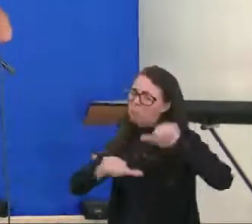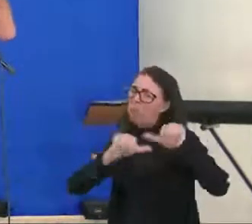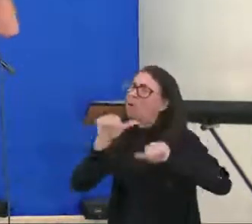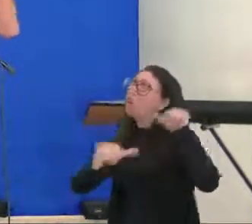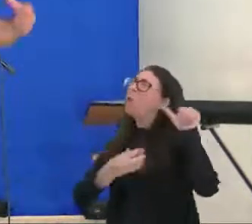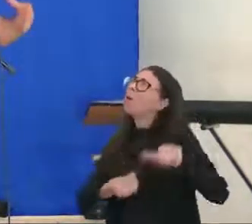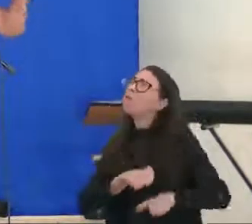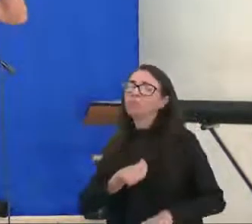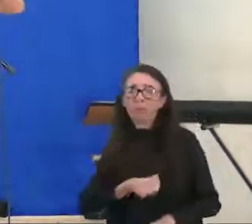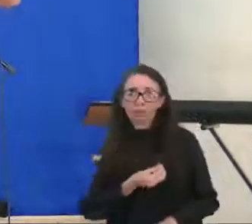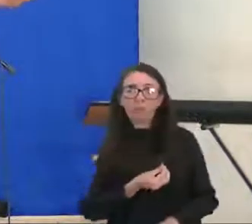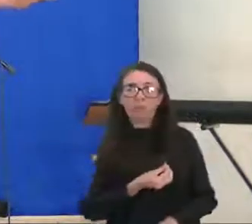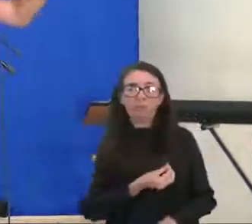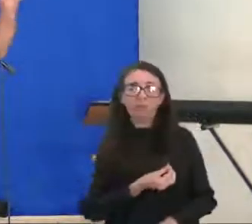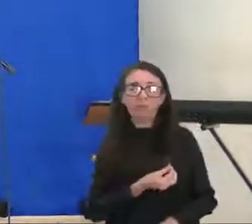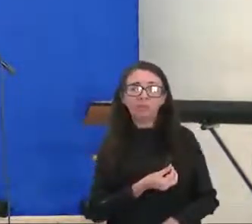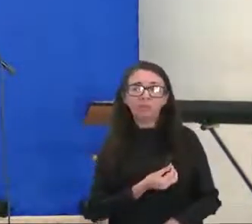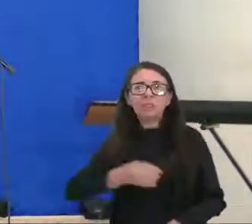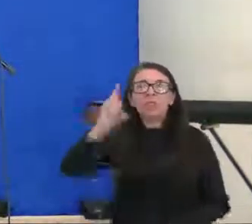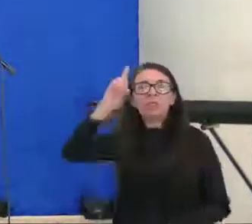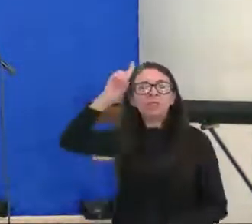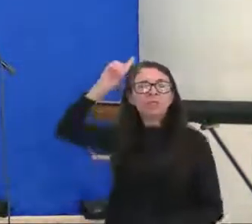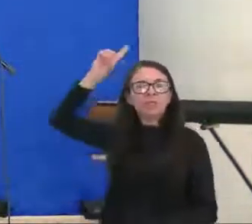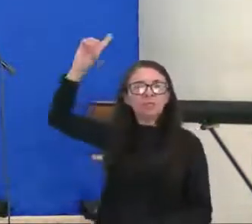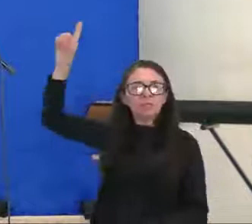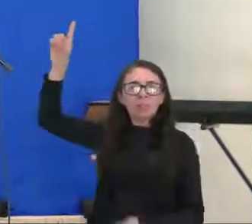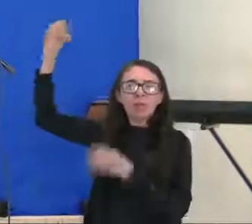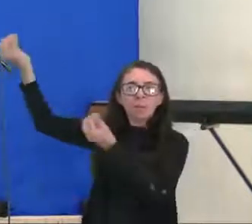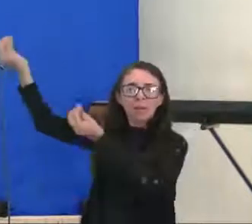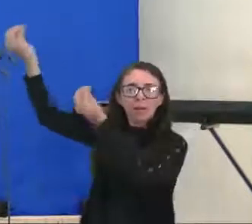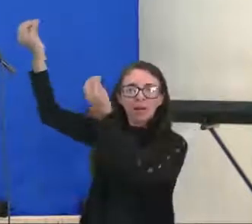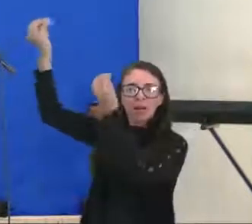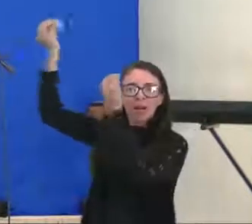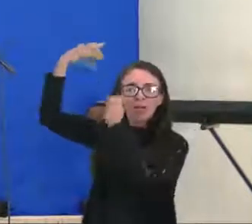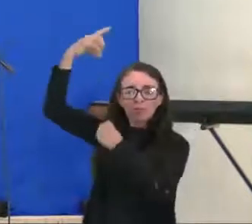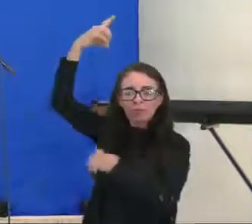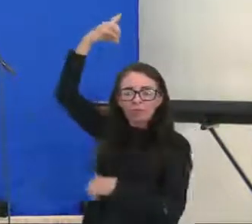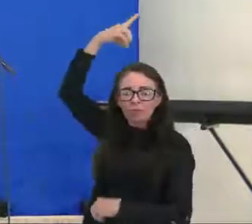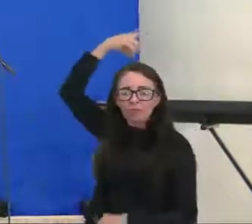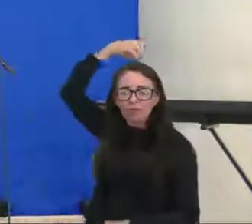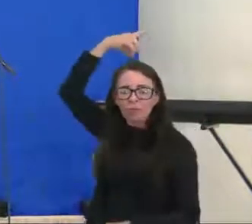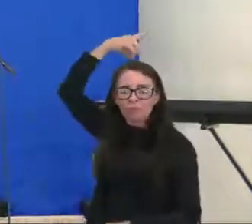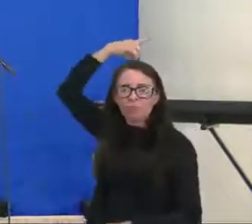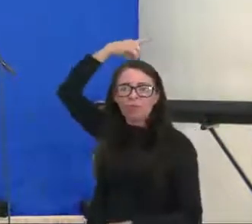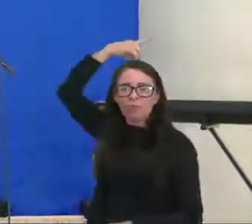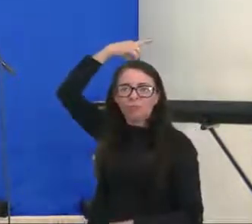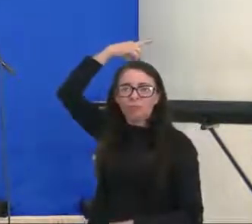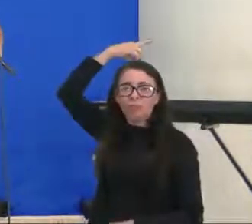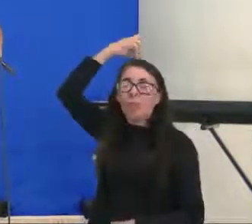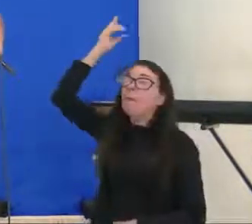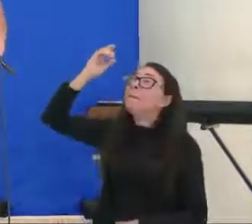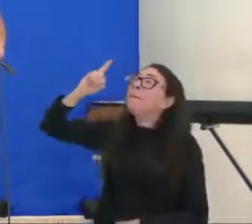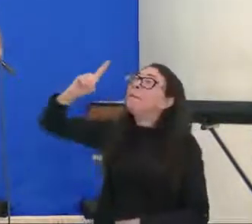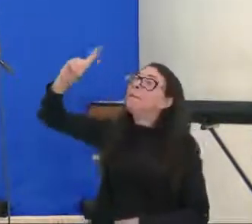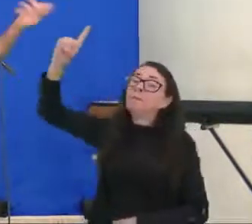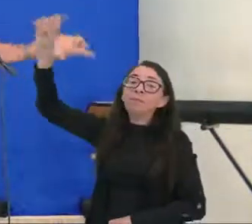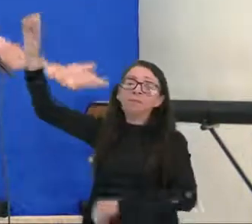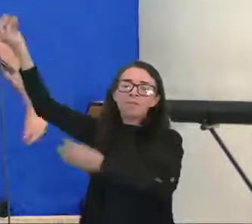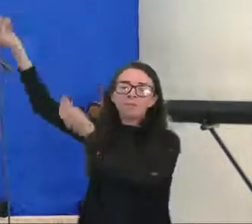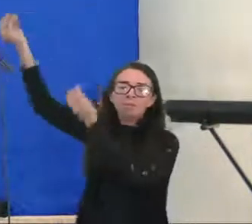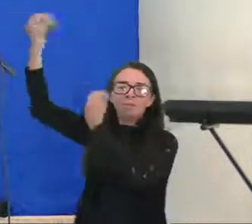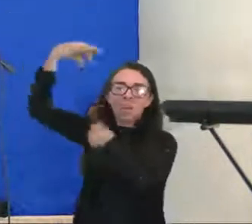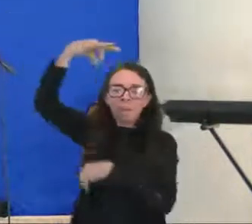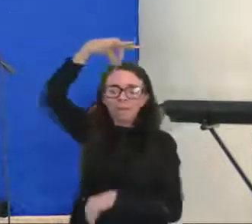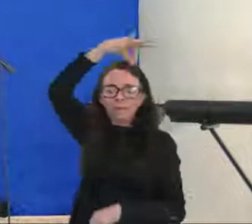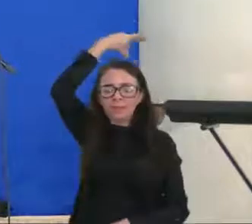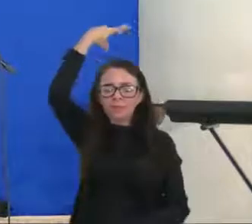ele habita em cada um de nós. Para realizar o quê? Aquilo que o homem não consegue realizar por